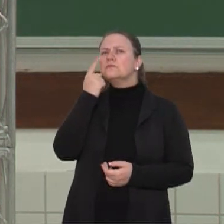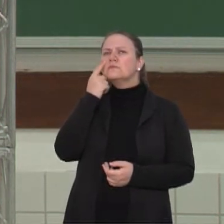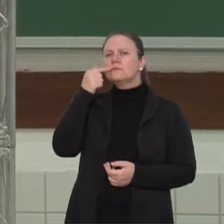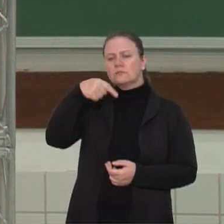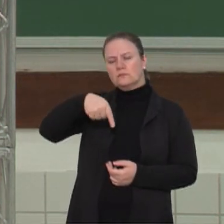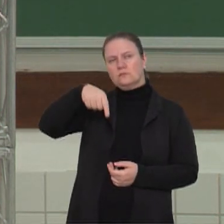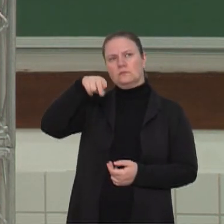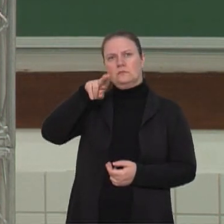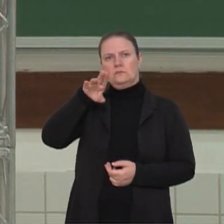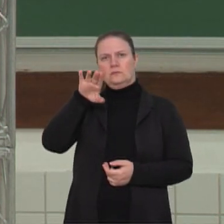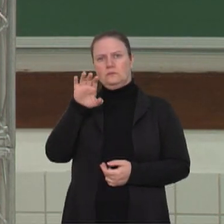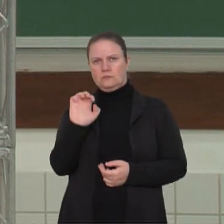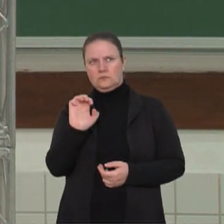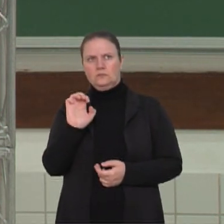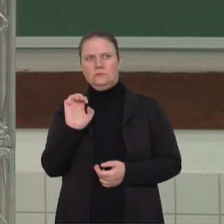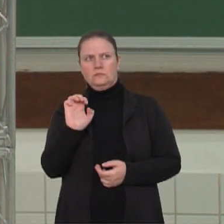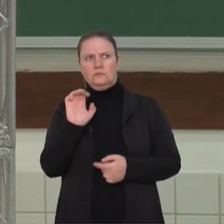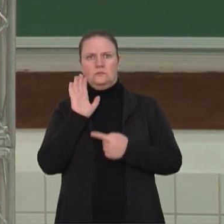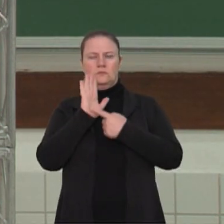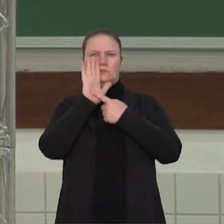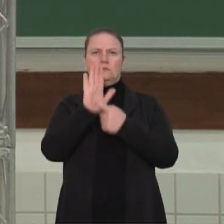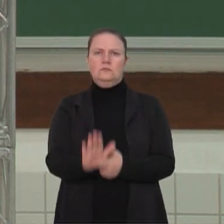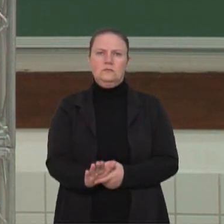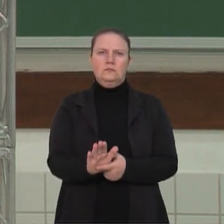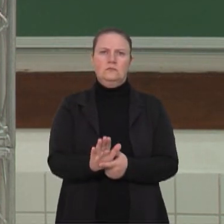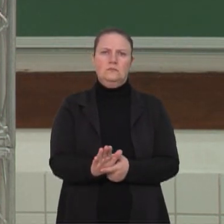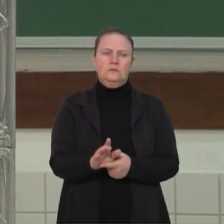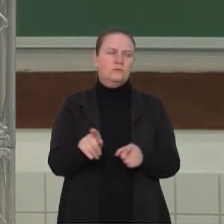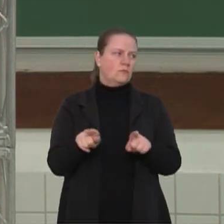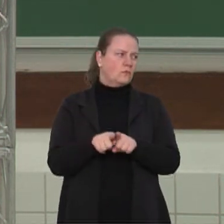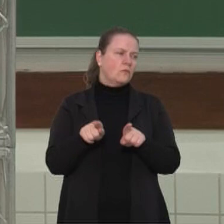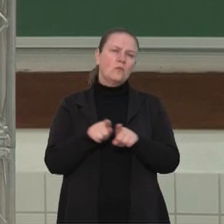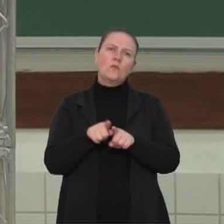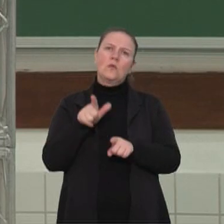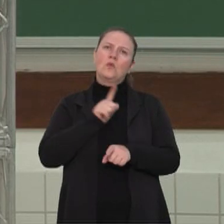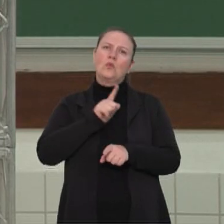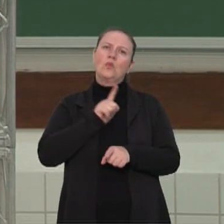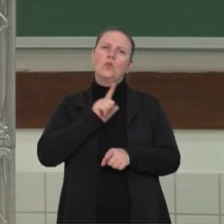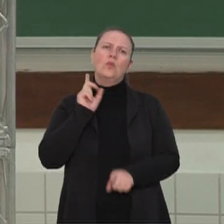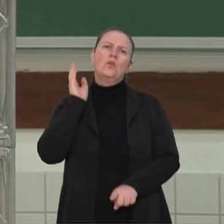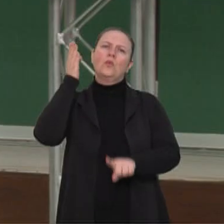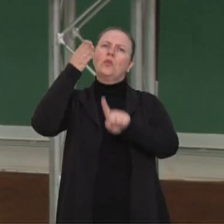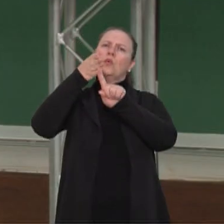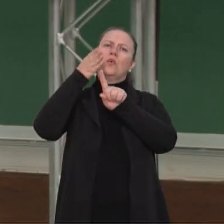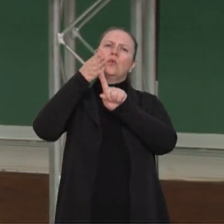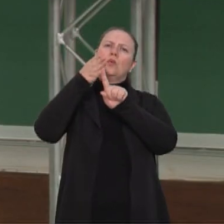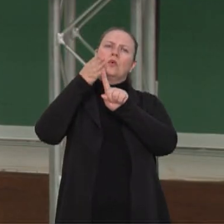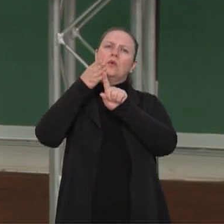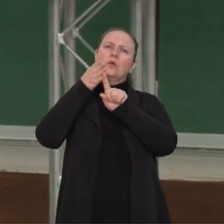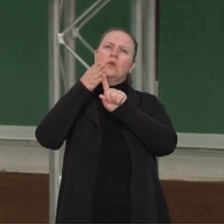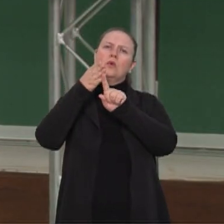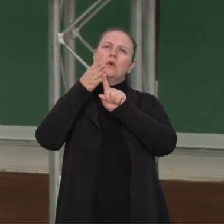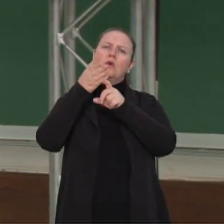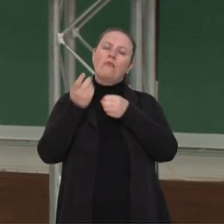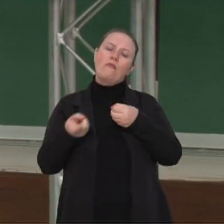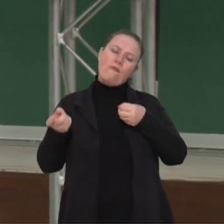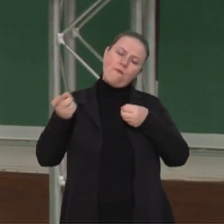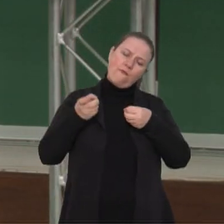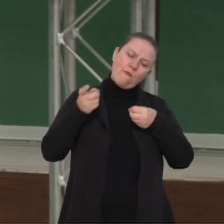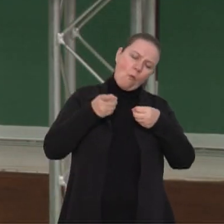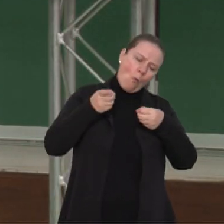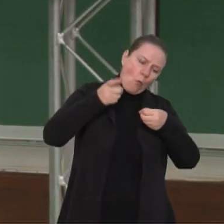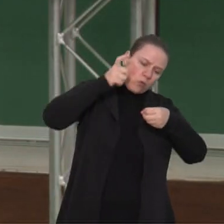que, quando ele aparece, pessoal, ele tem a função de retomar,